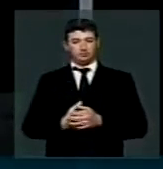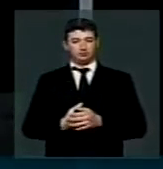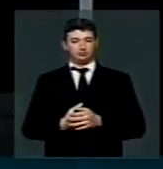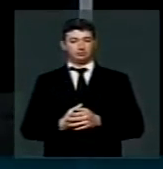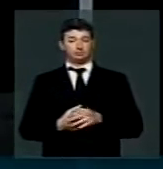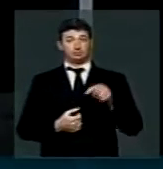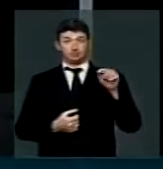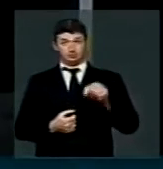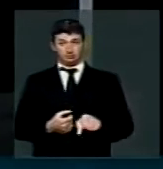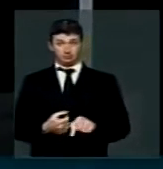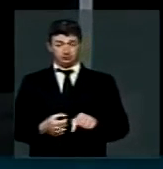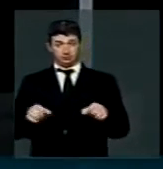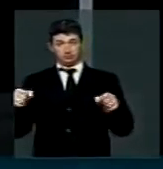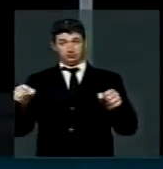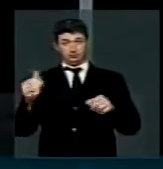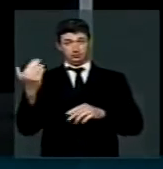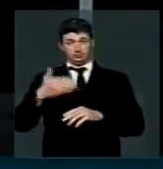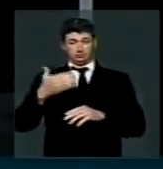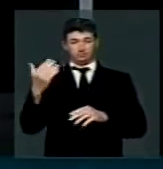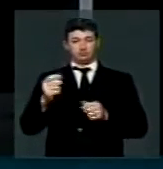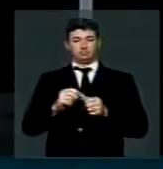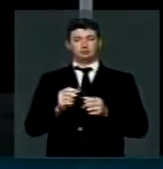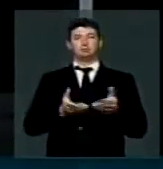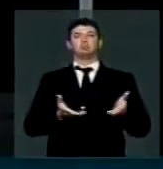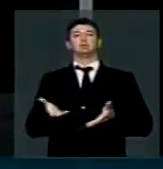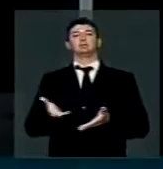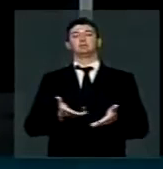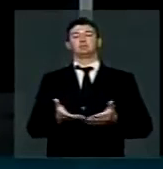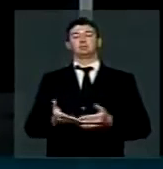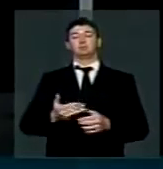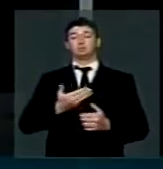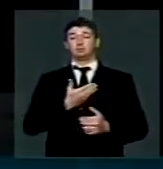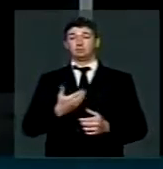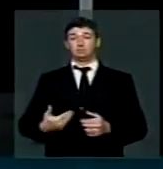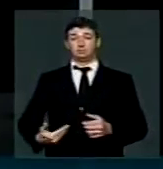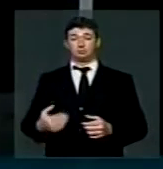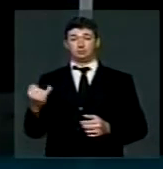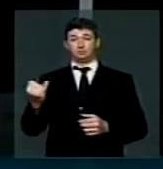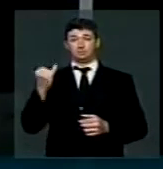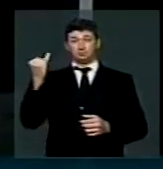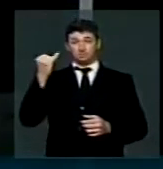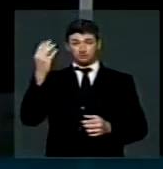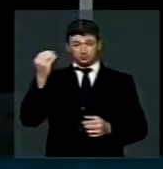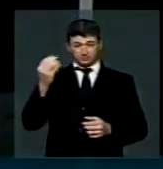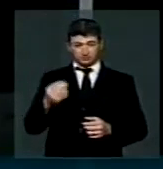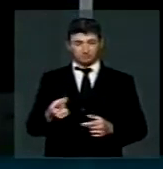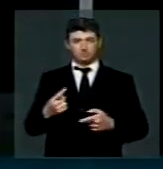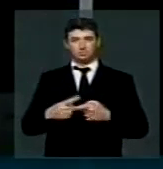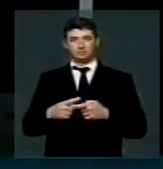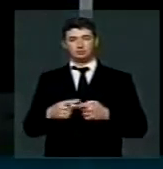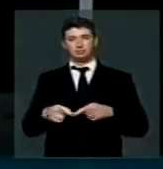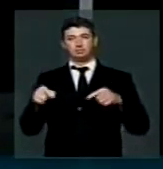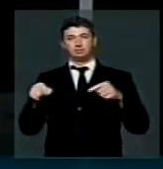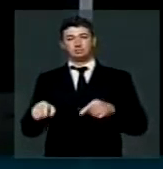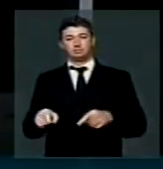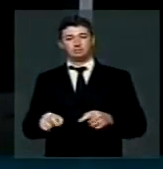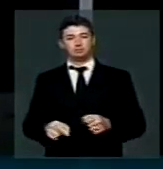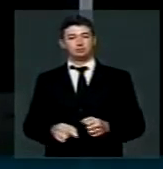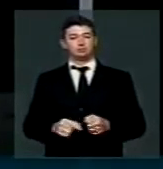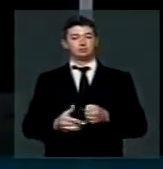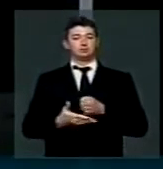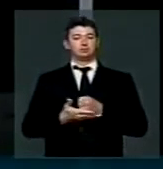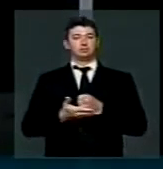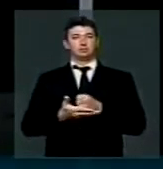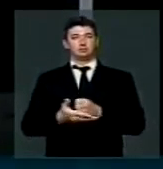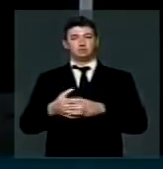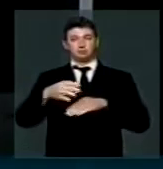Esses mototaxistas prestam um serviço público relevante, porque são eles que ajudam